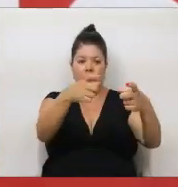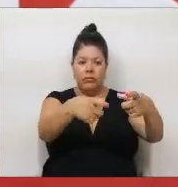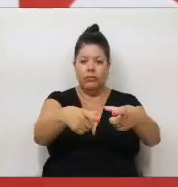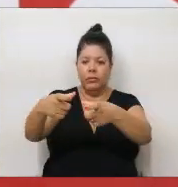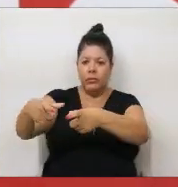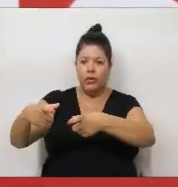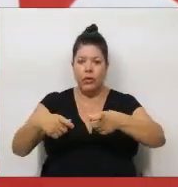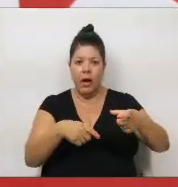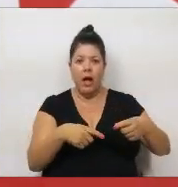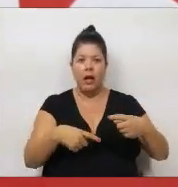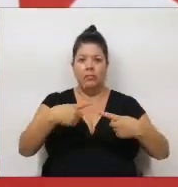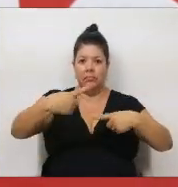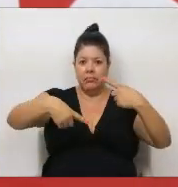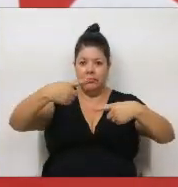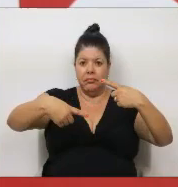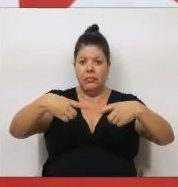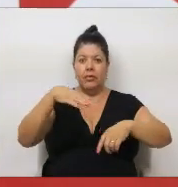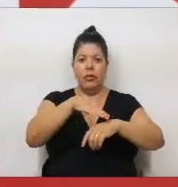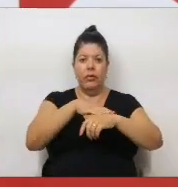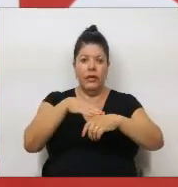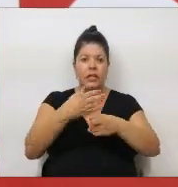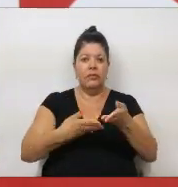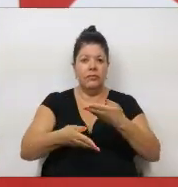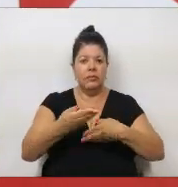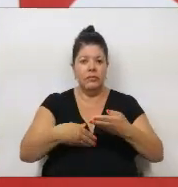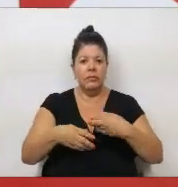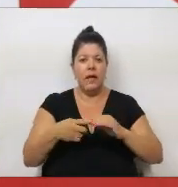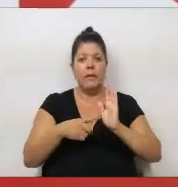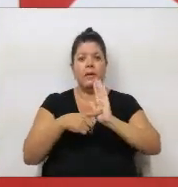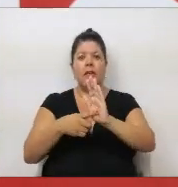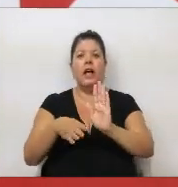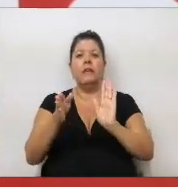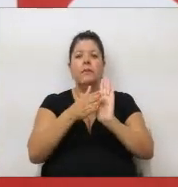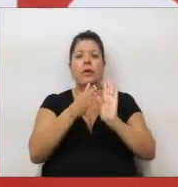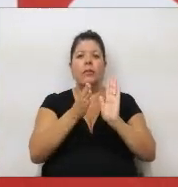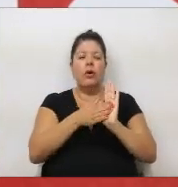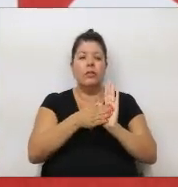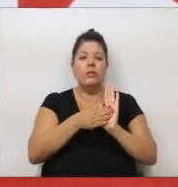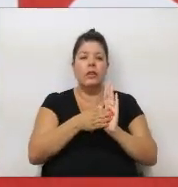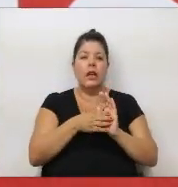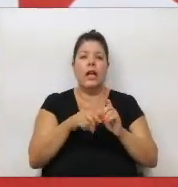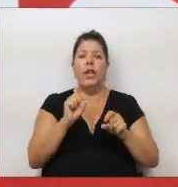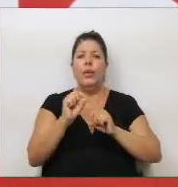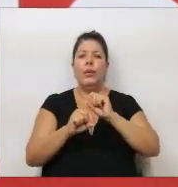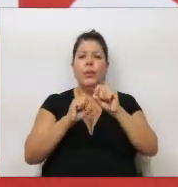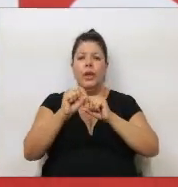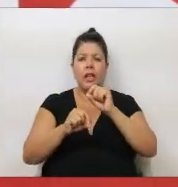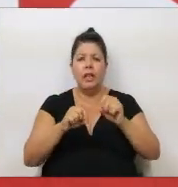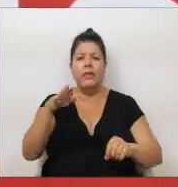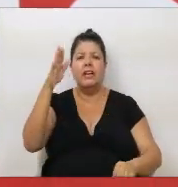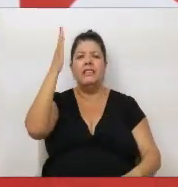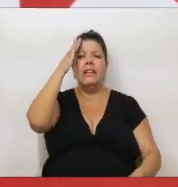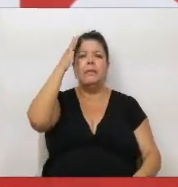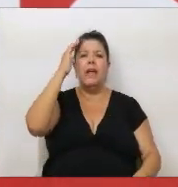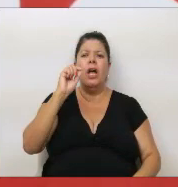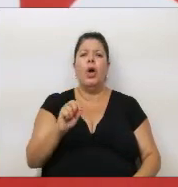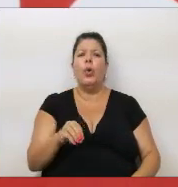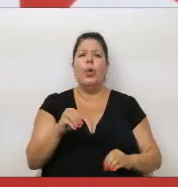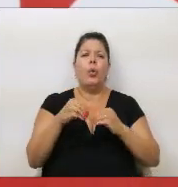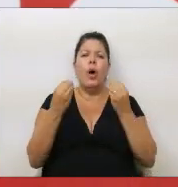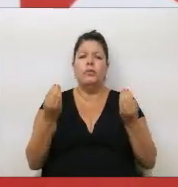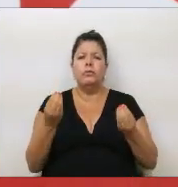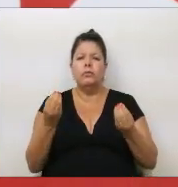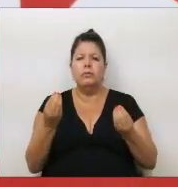uma discussão onde ele vai apresentar as suas propostas e o cidadão saberá quanto de investimento